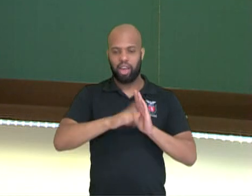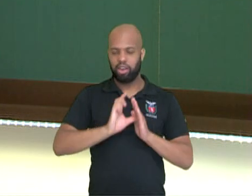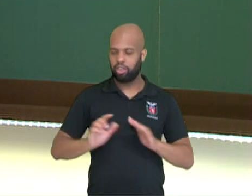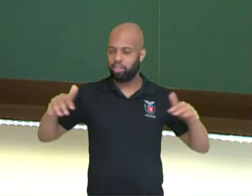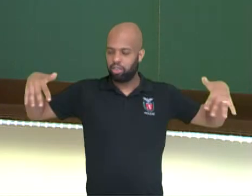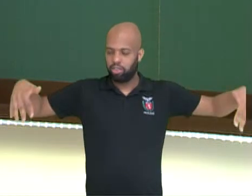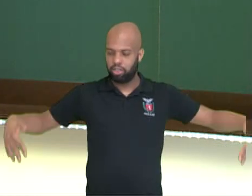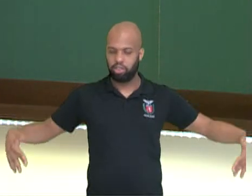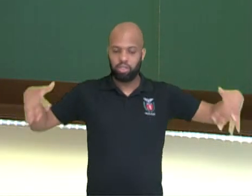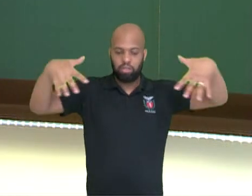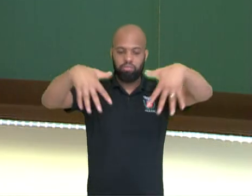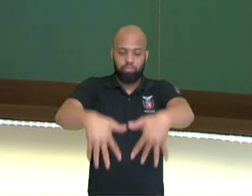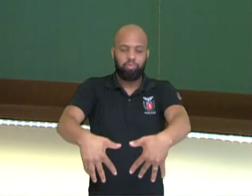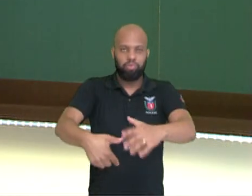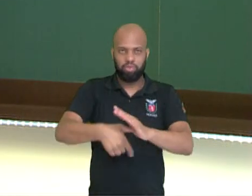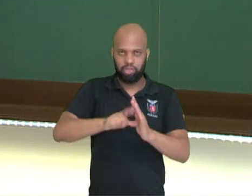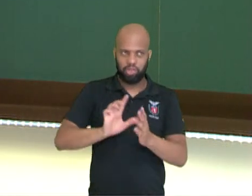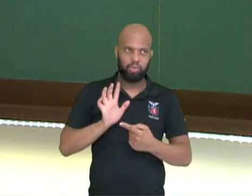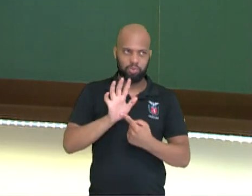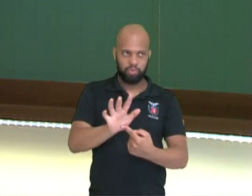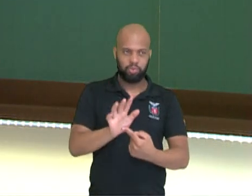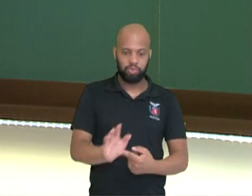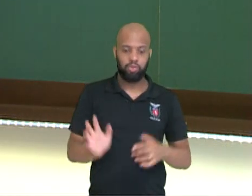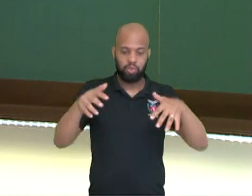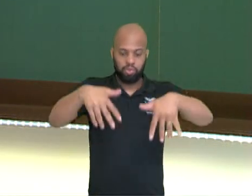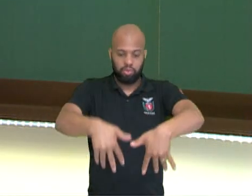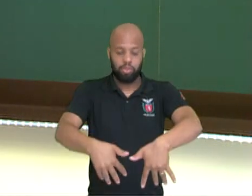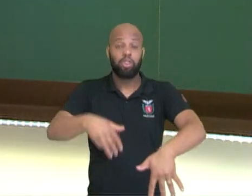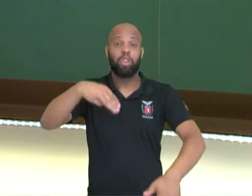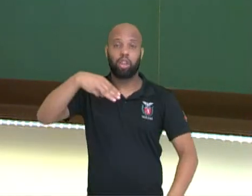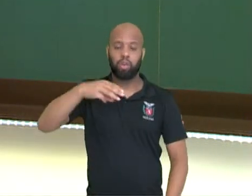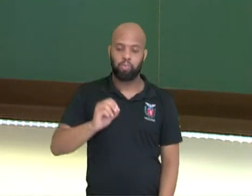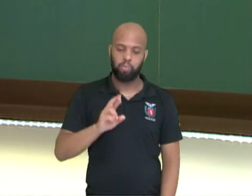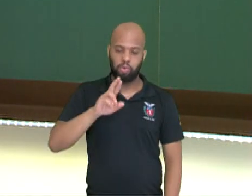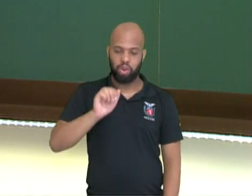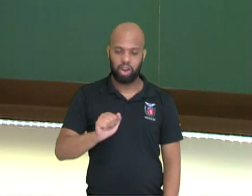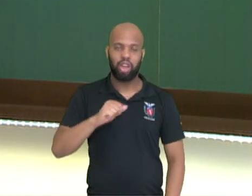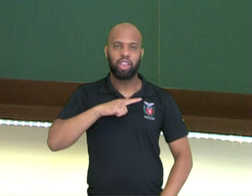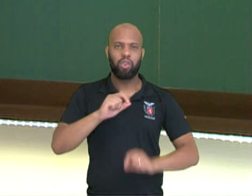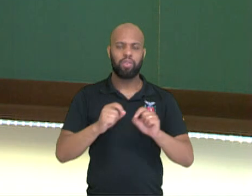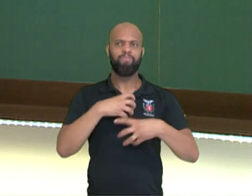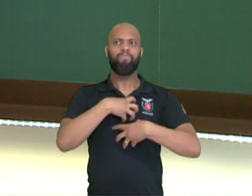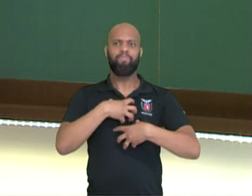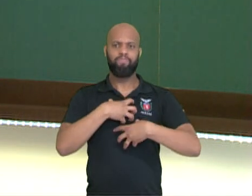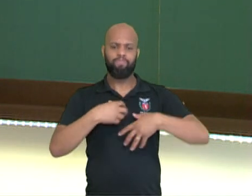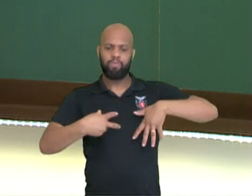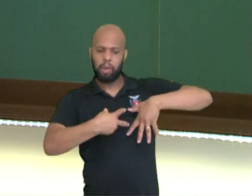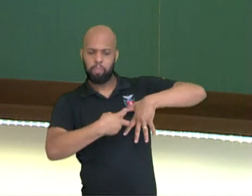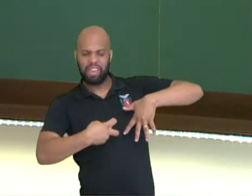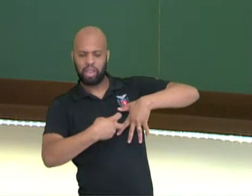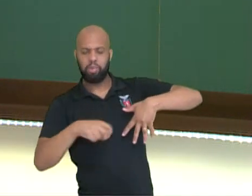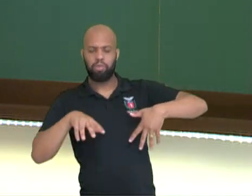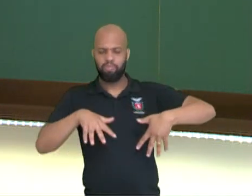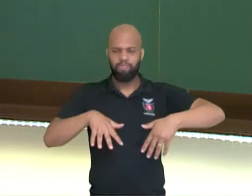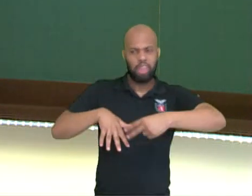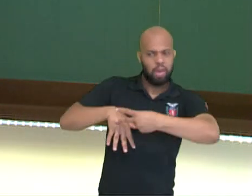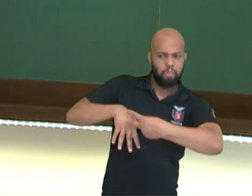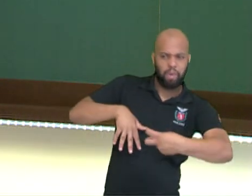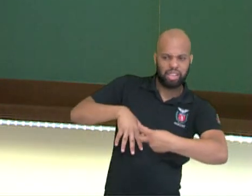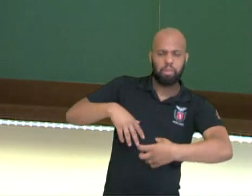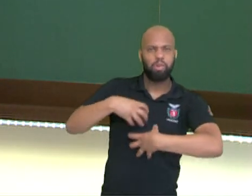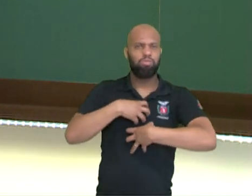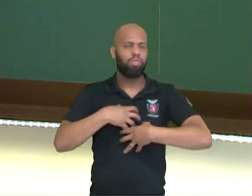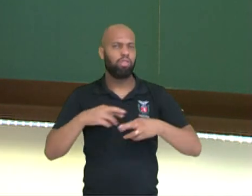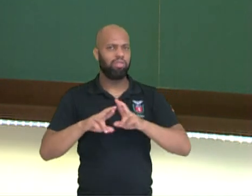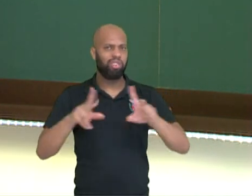antes, né? Na água morna, as 2 mãos tiveram sensações diferentes. Por que você acha